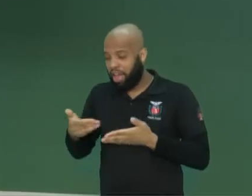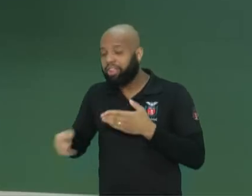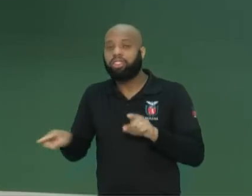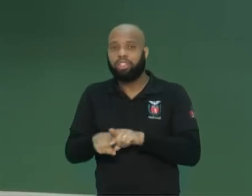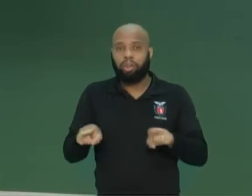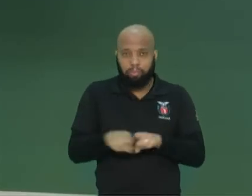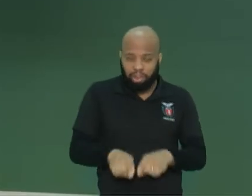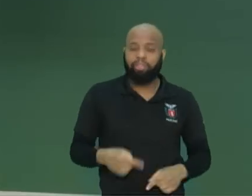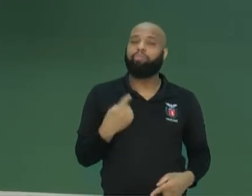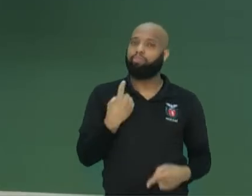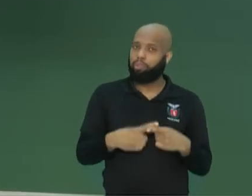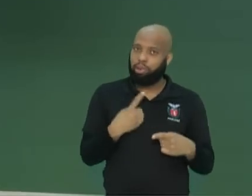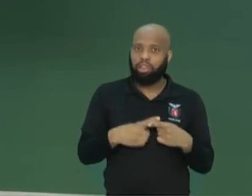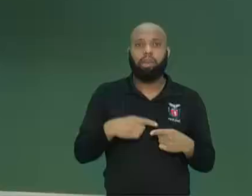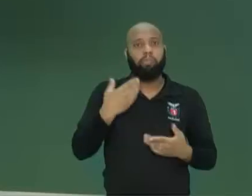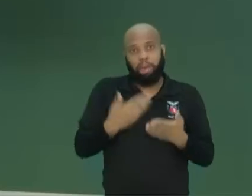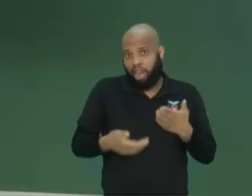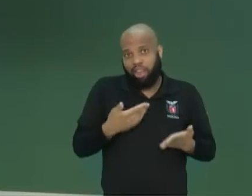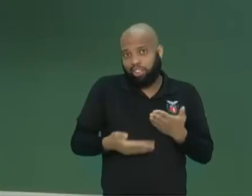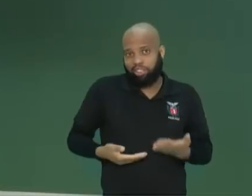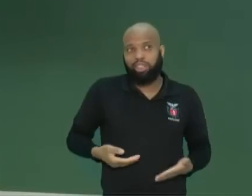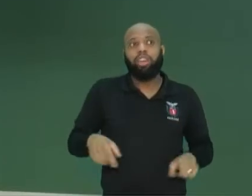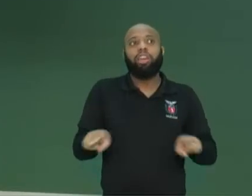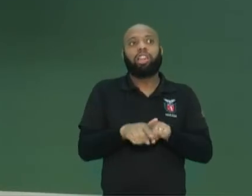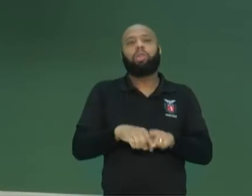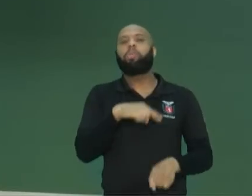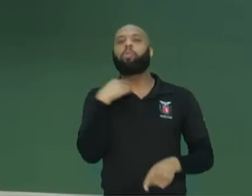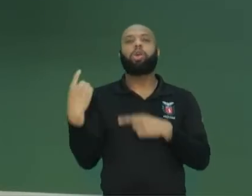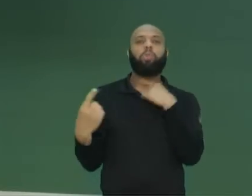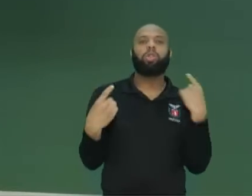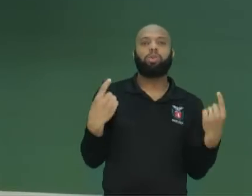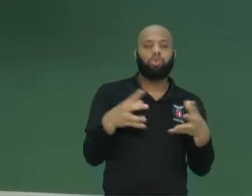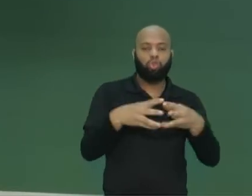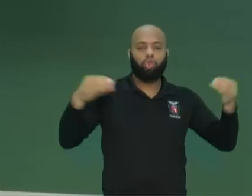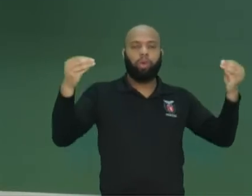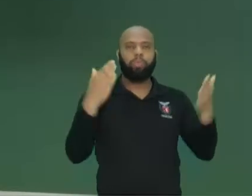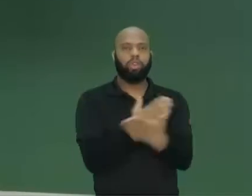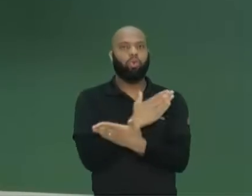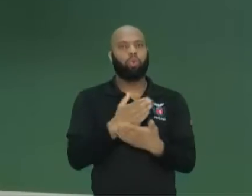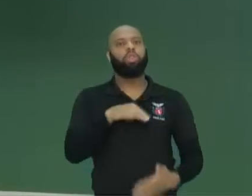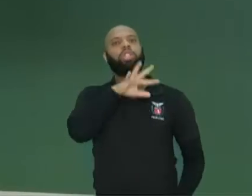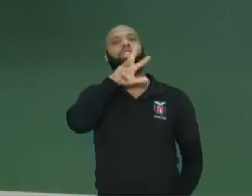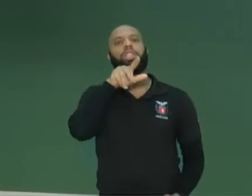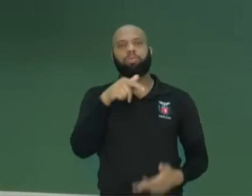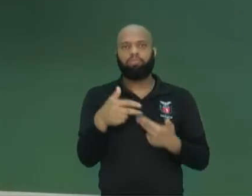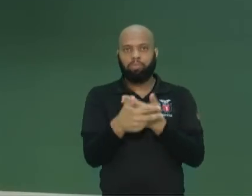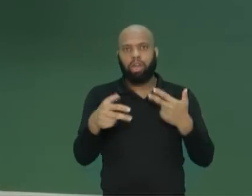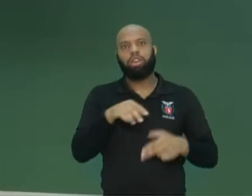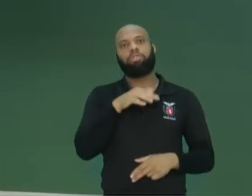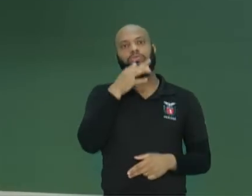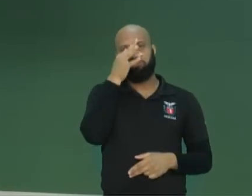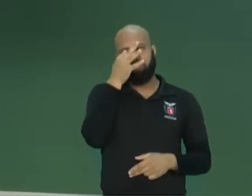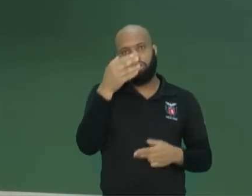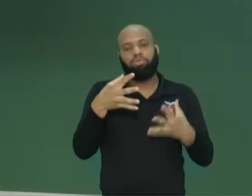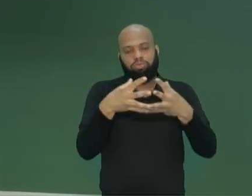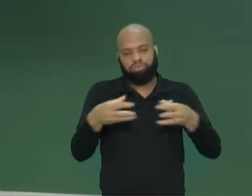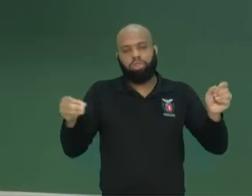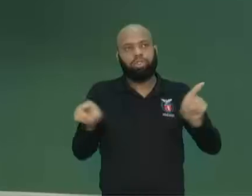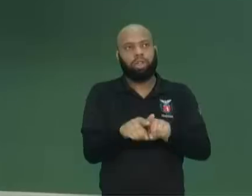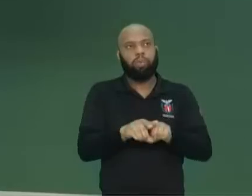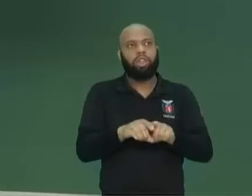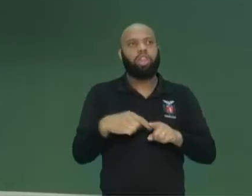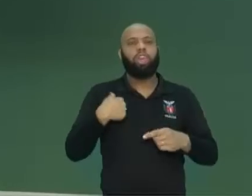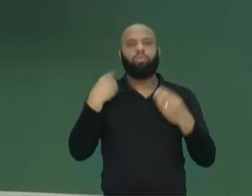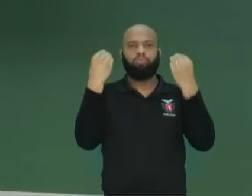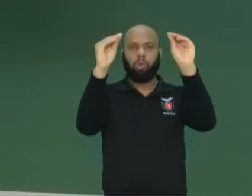essa variedade de espécies, extinguindo inclusive algumas espécies. Então eu coloquei meio que em forma de